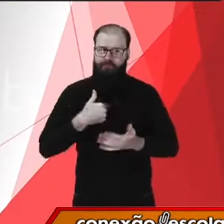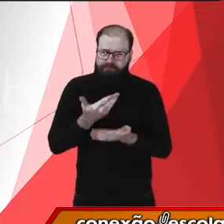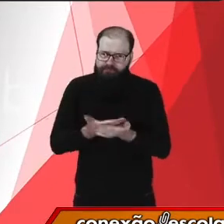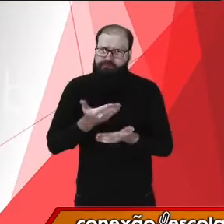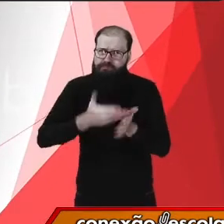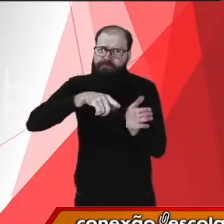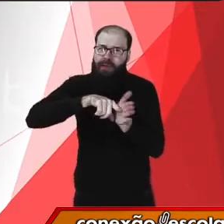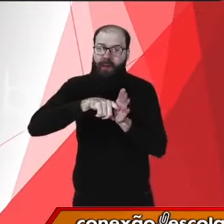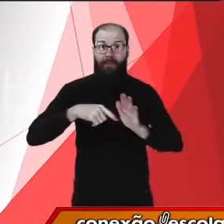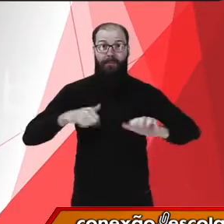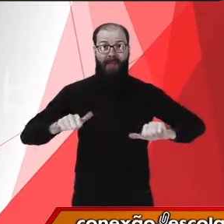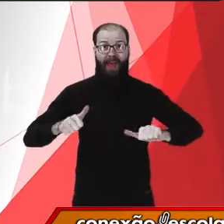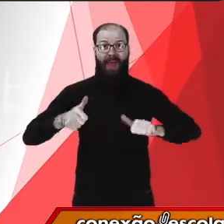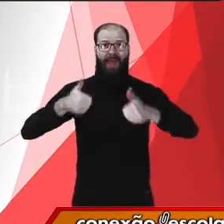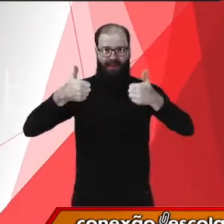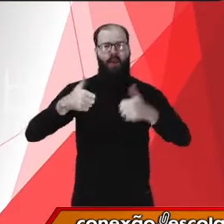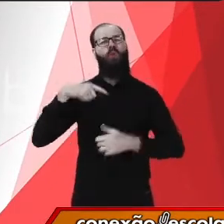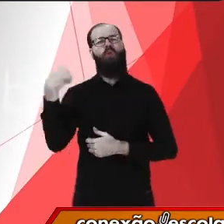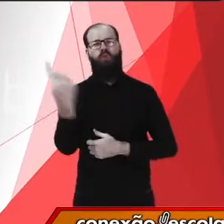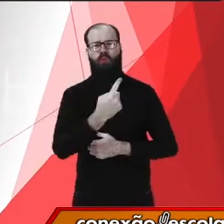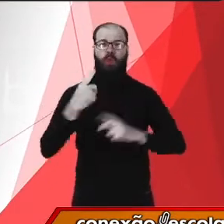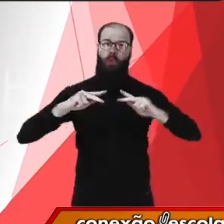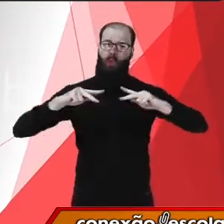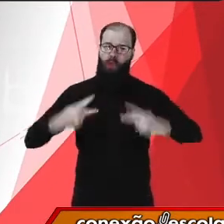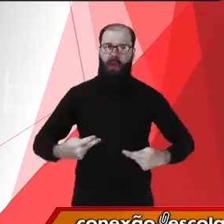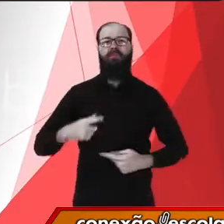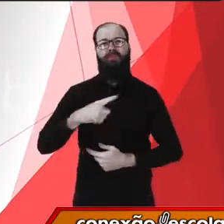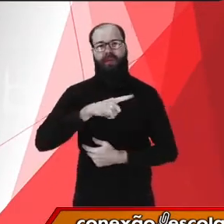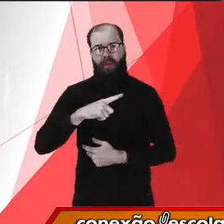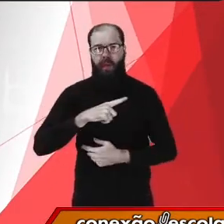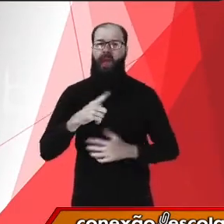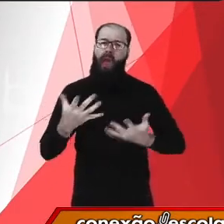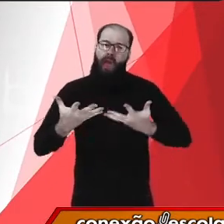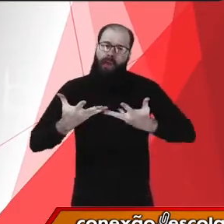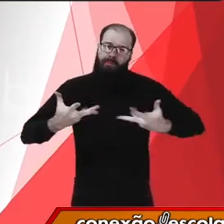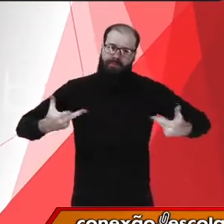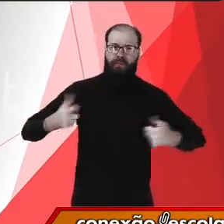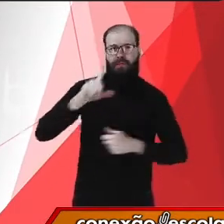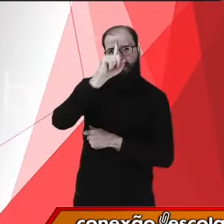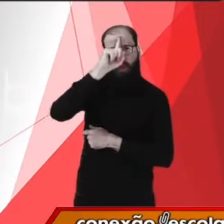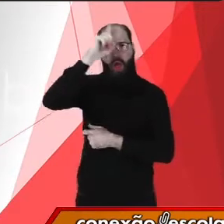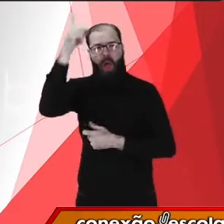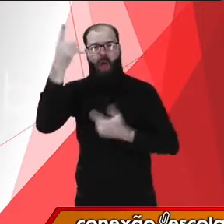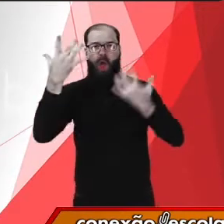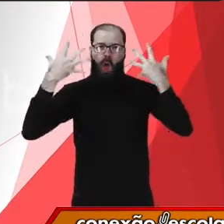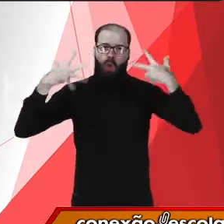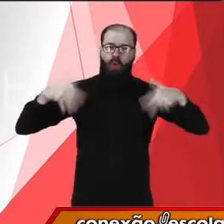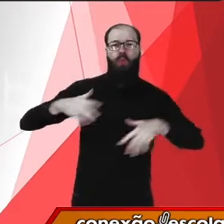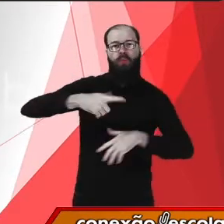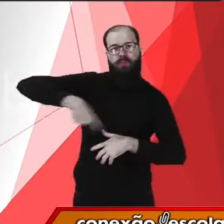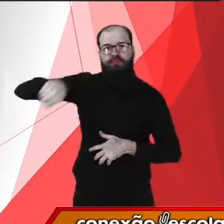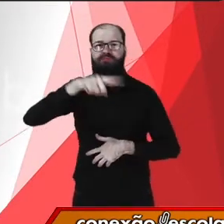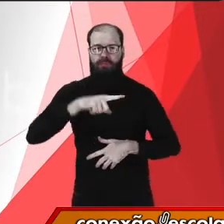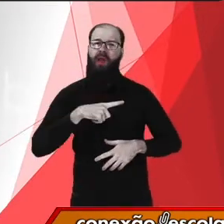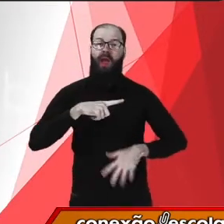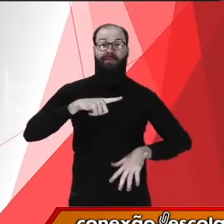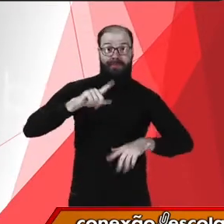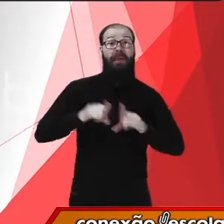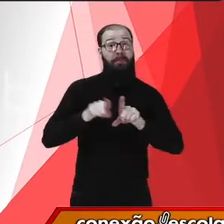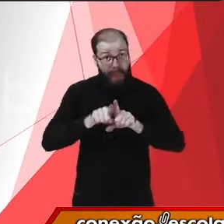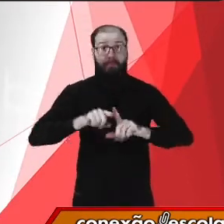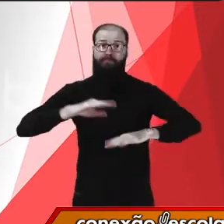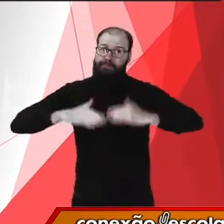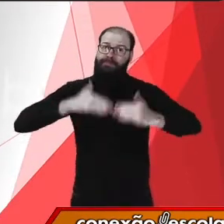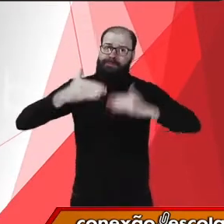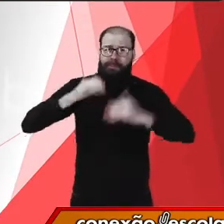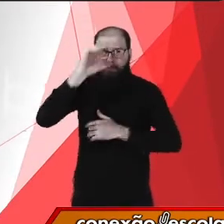todo ser humano tem suas habilidades natas e tem as suas habilidades que são desenvolvidas no decorrer da sua vida.